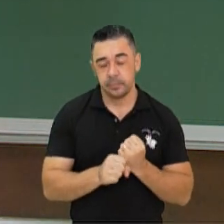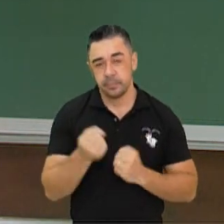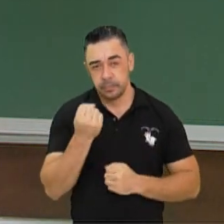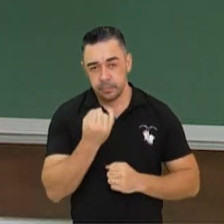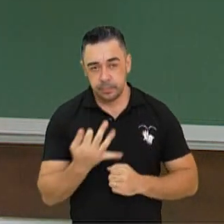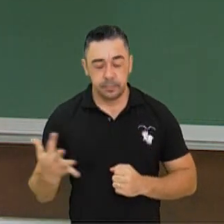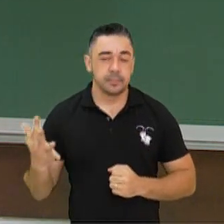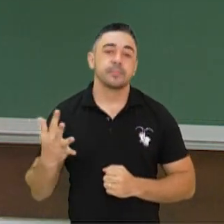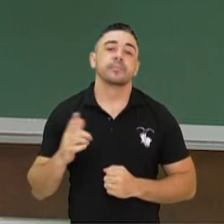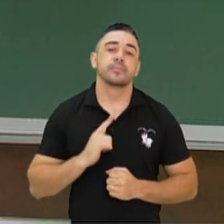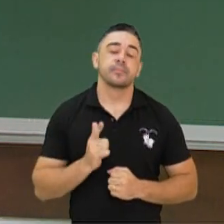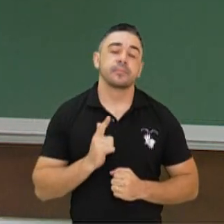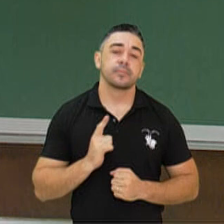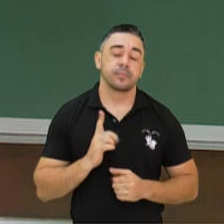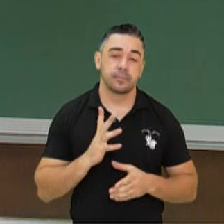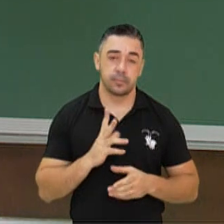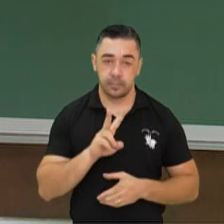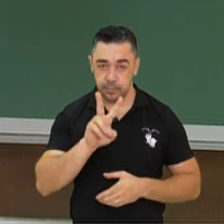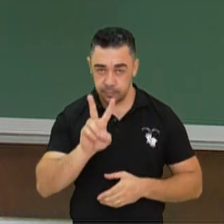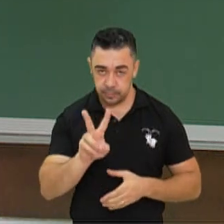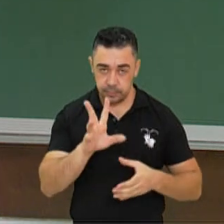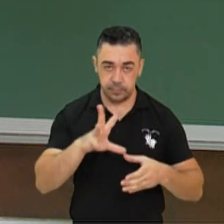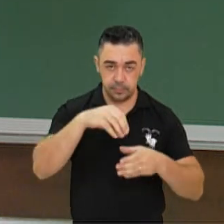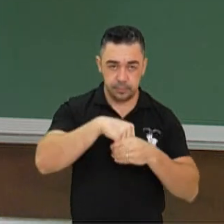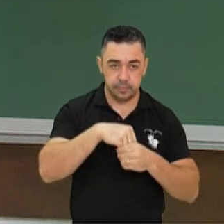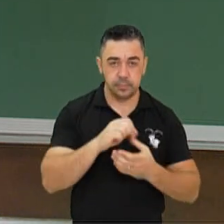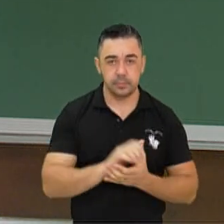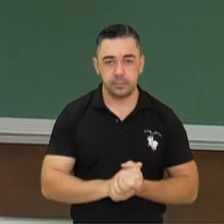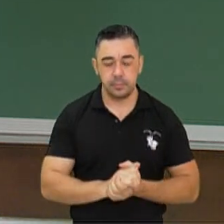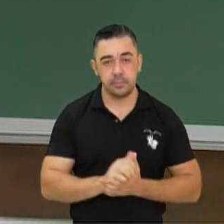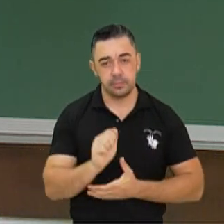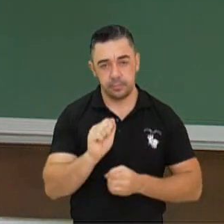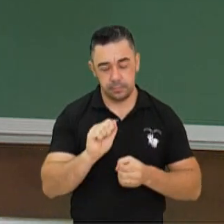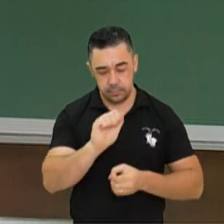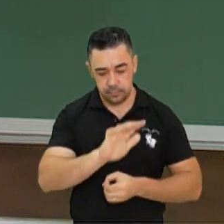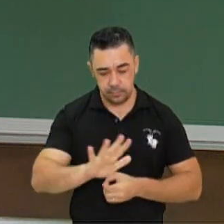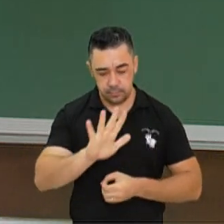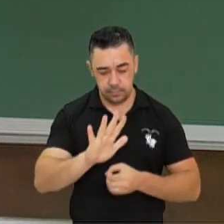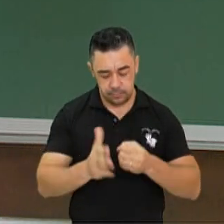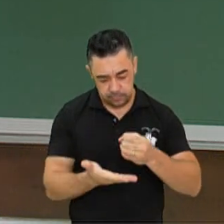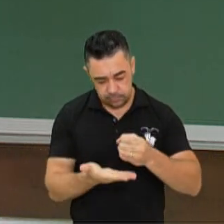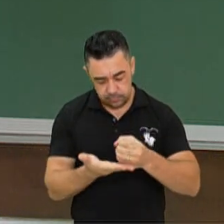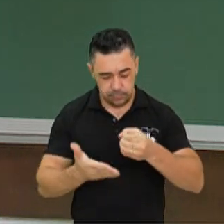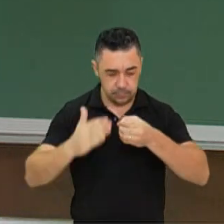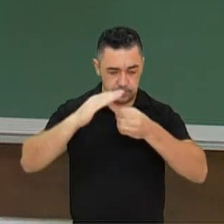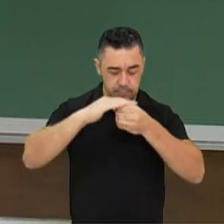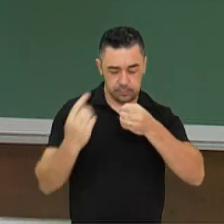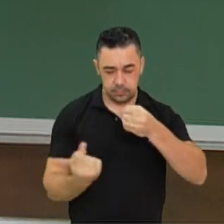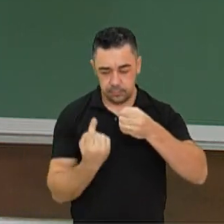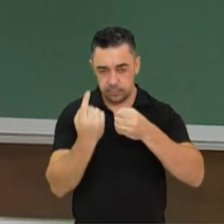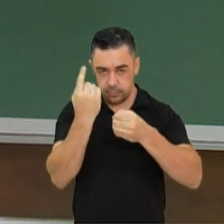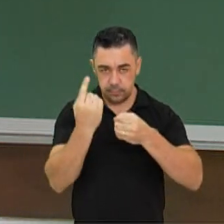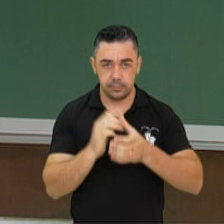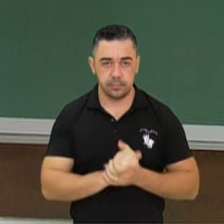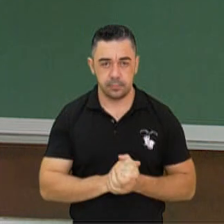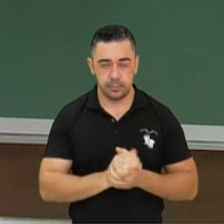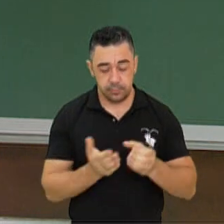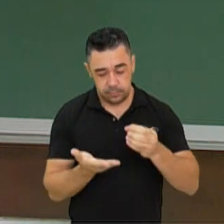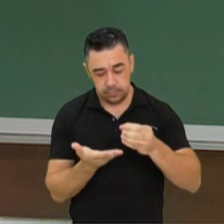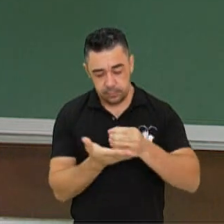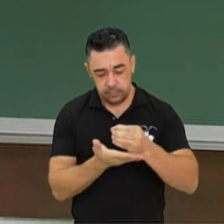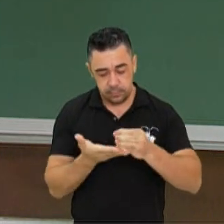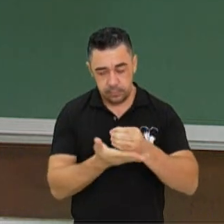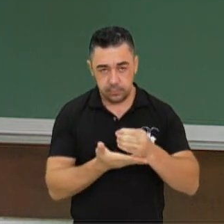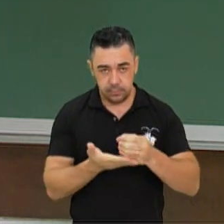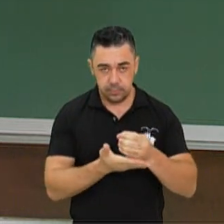nós vamos fazer o produto da área da base pela altura desse cilindro. Como a área da base é um